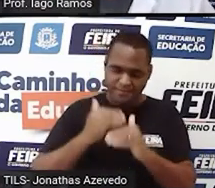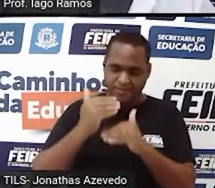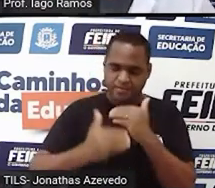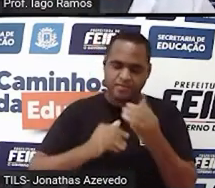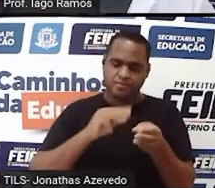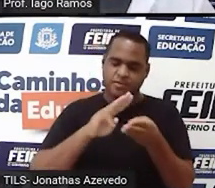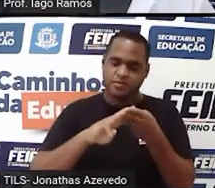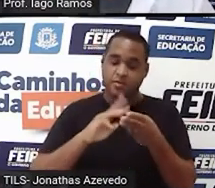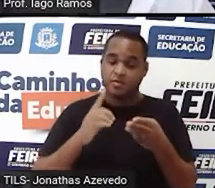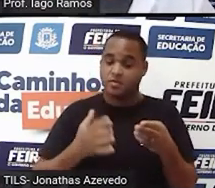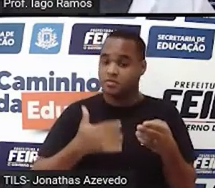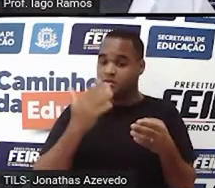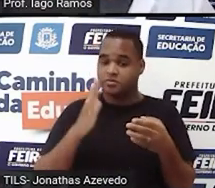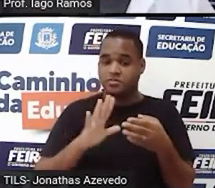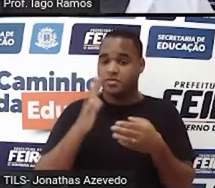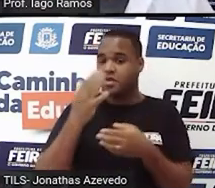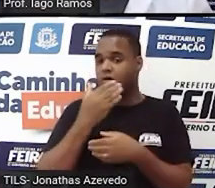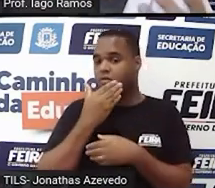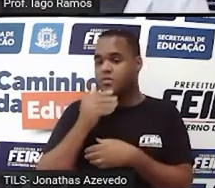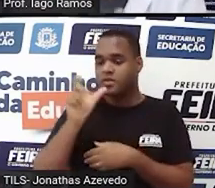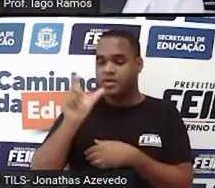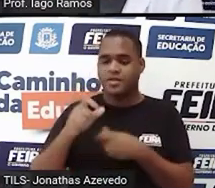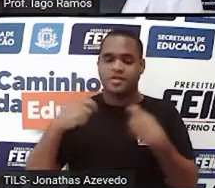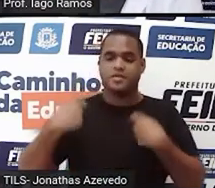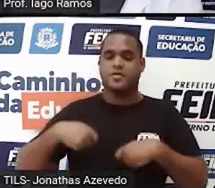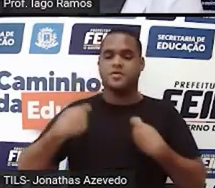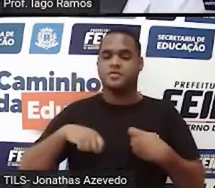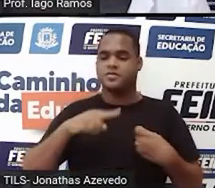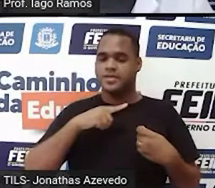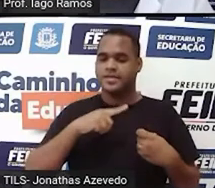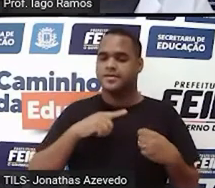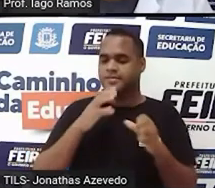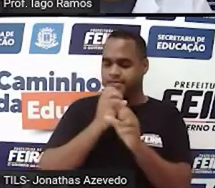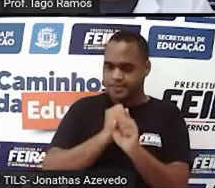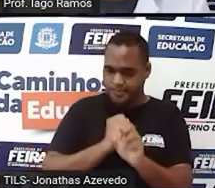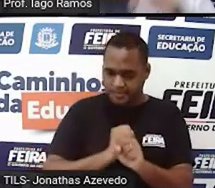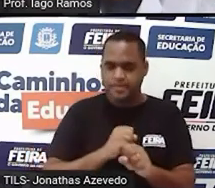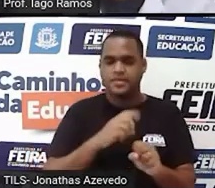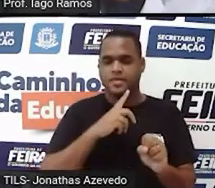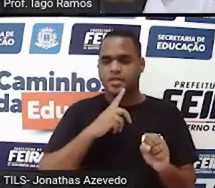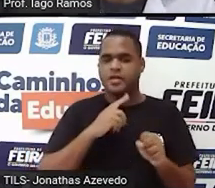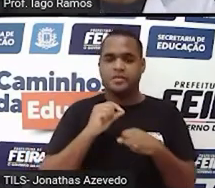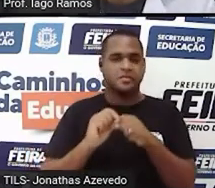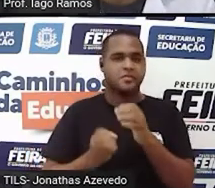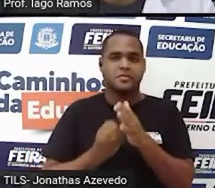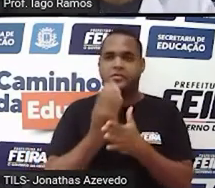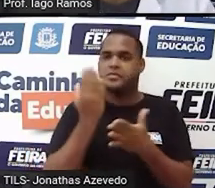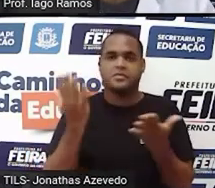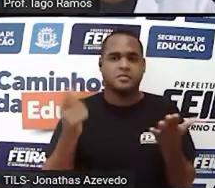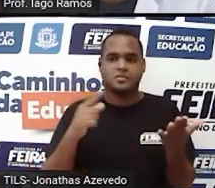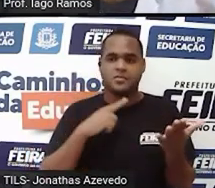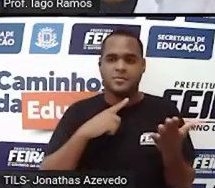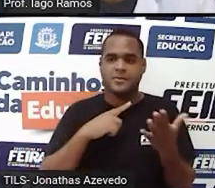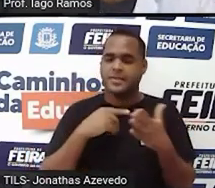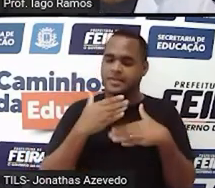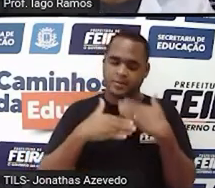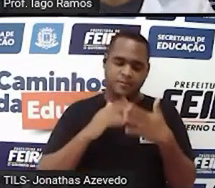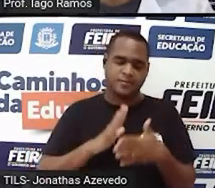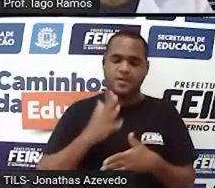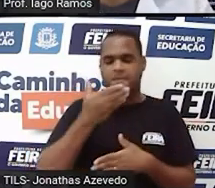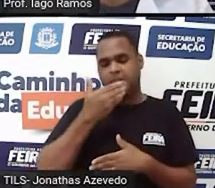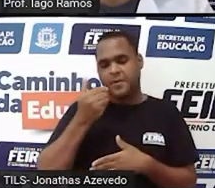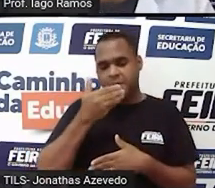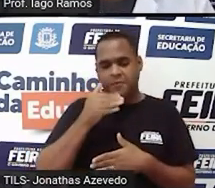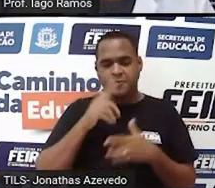um dia o ser humano precisou desse processo de Contagem surgiu né E foi aí